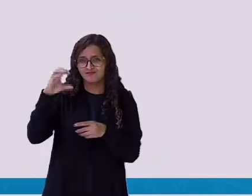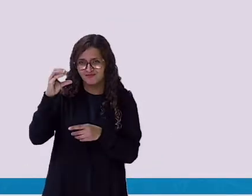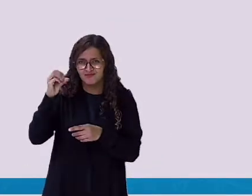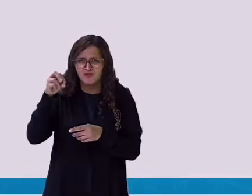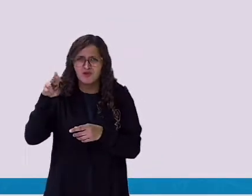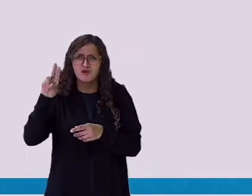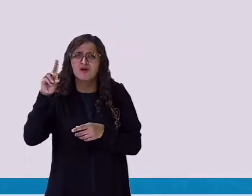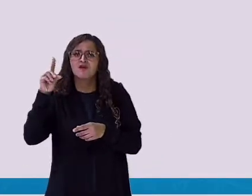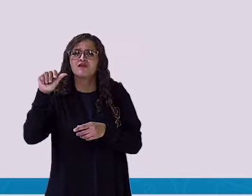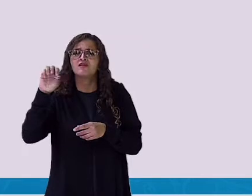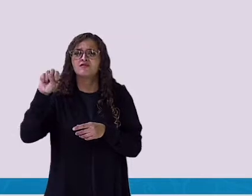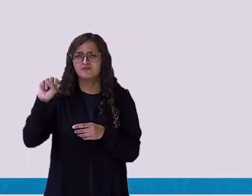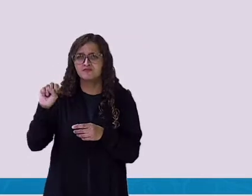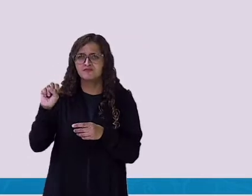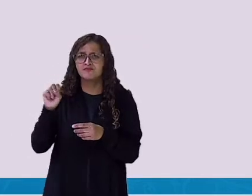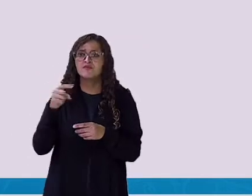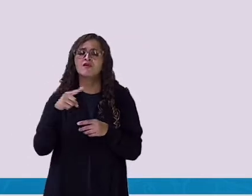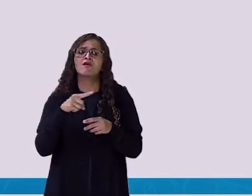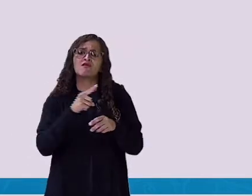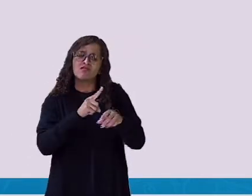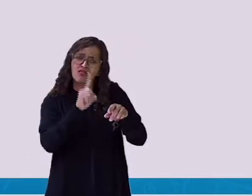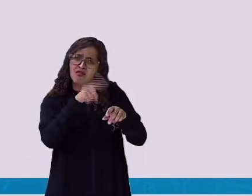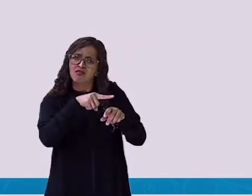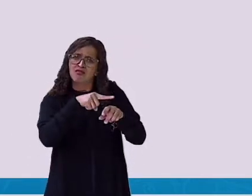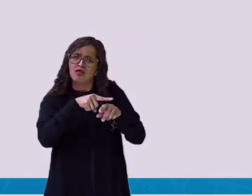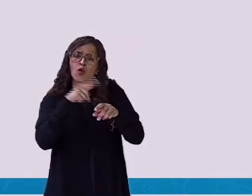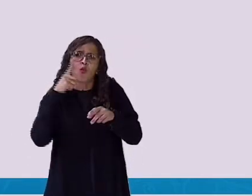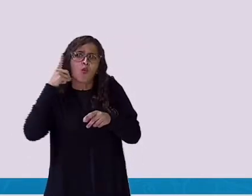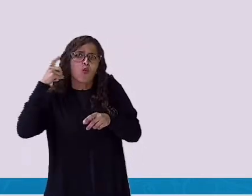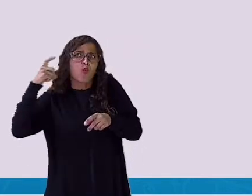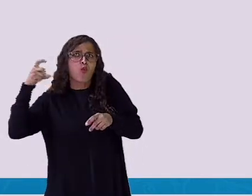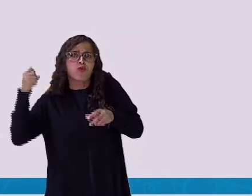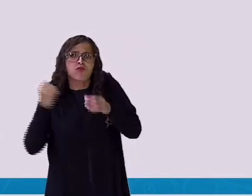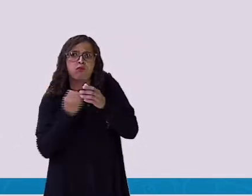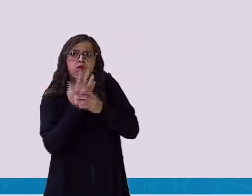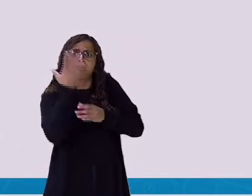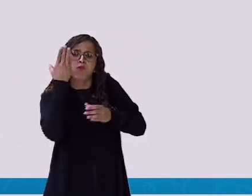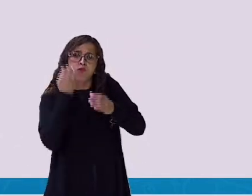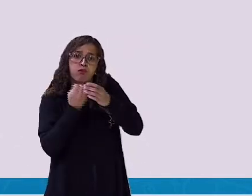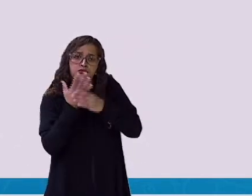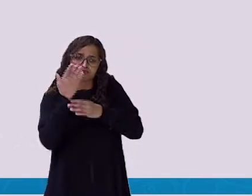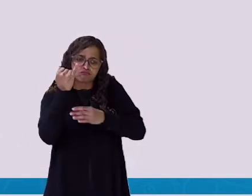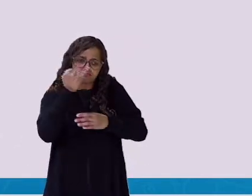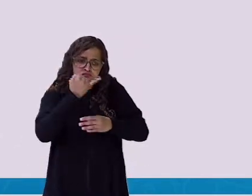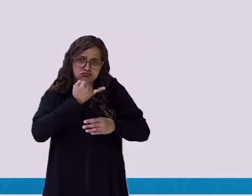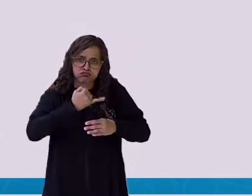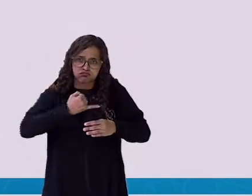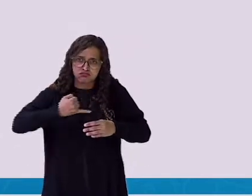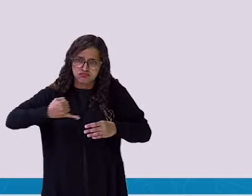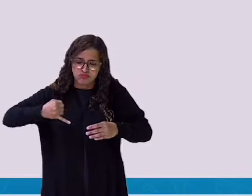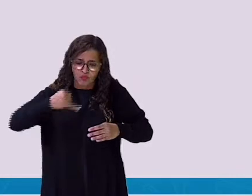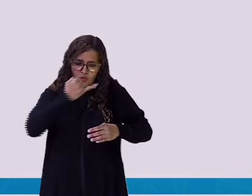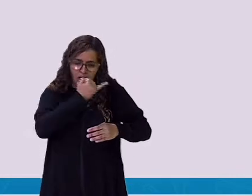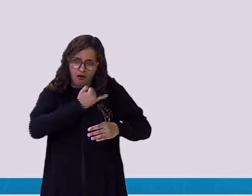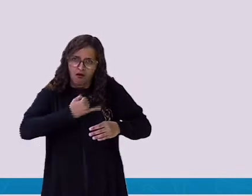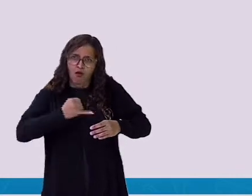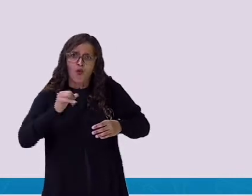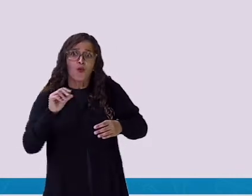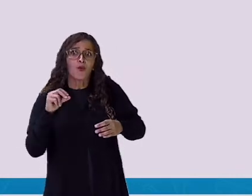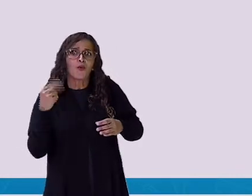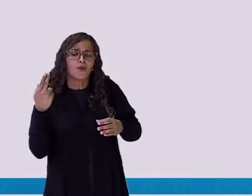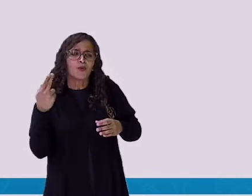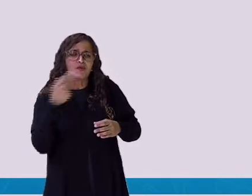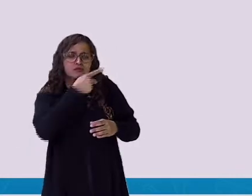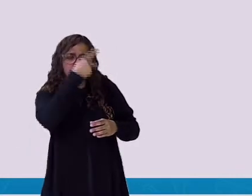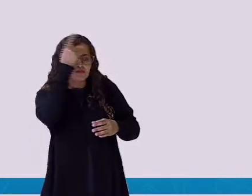são aqueles instrumentos que produzem som por meio das vibrações das cordas. Ou seja, quando você toca,